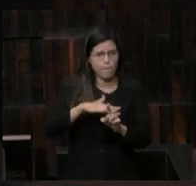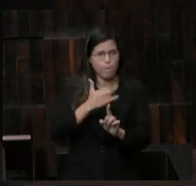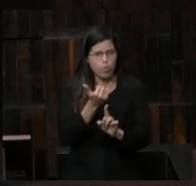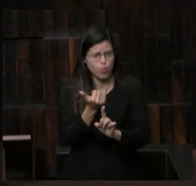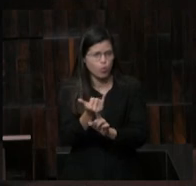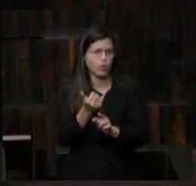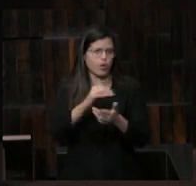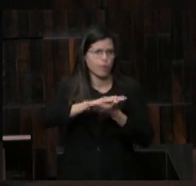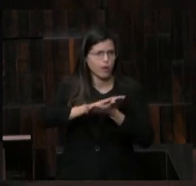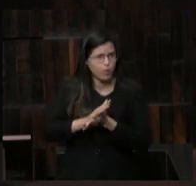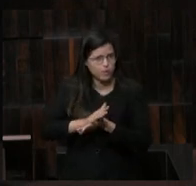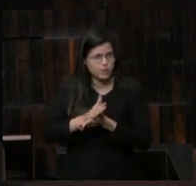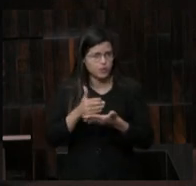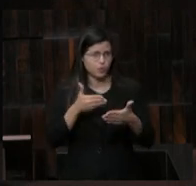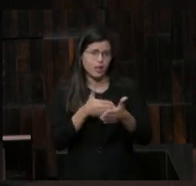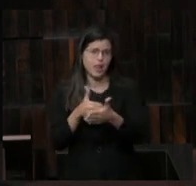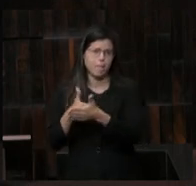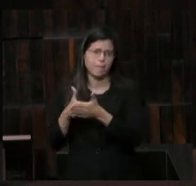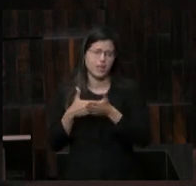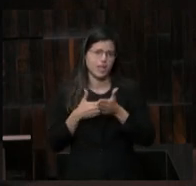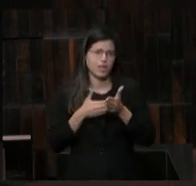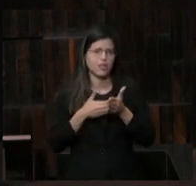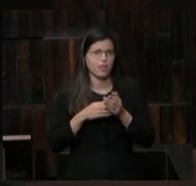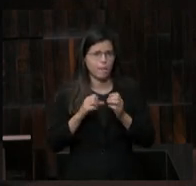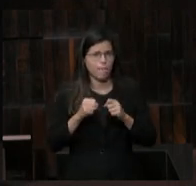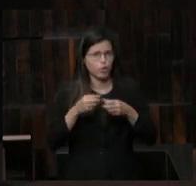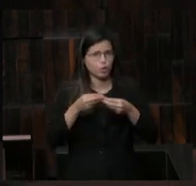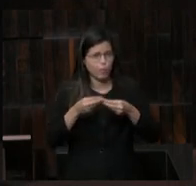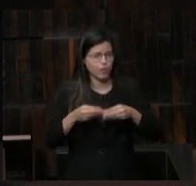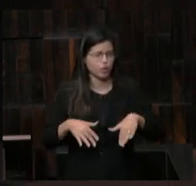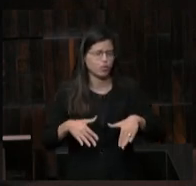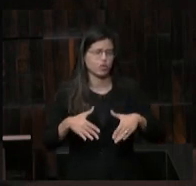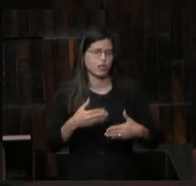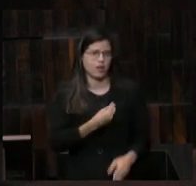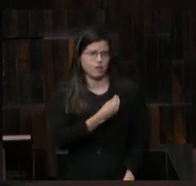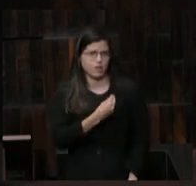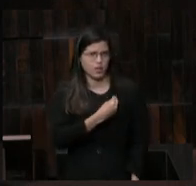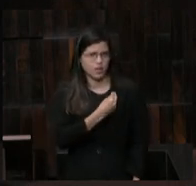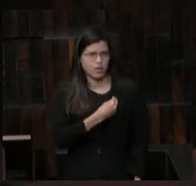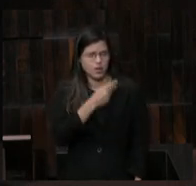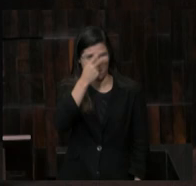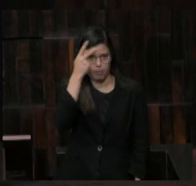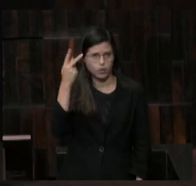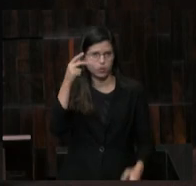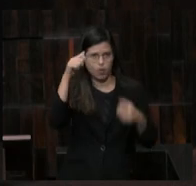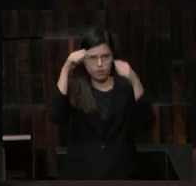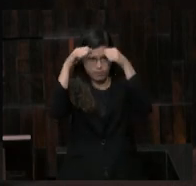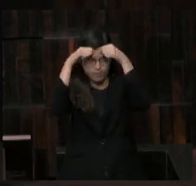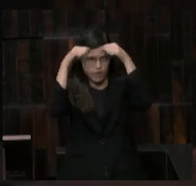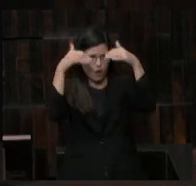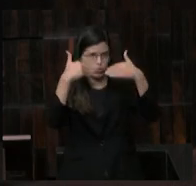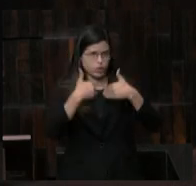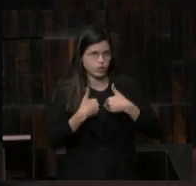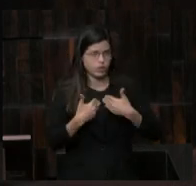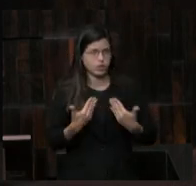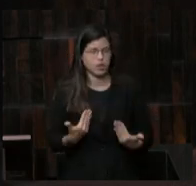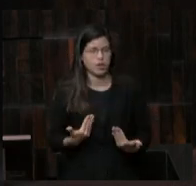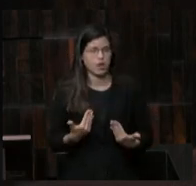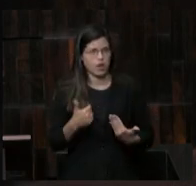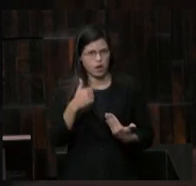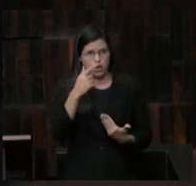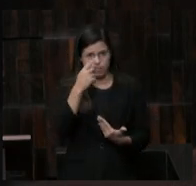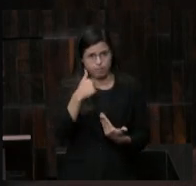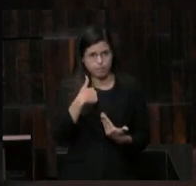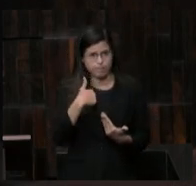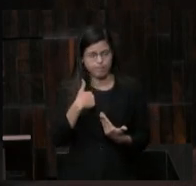difícil. Isso se limita. Isso pode fazer um estrago enorme na vida de uma pessoa com um transtorno do espectro autismo. É, eu mesmo hoje,